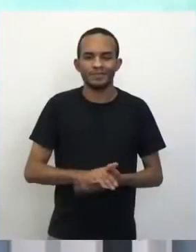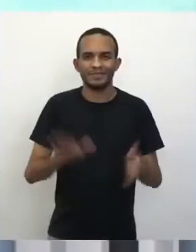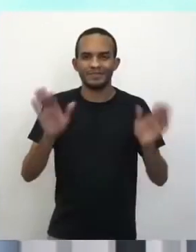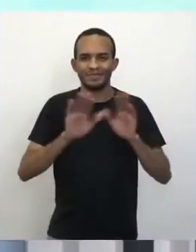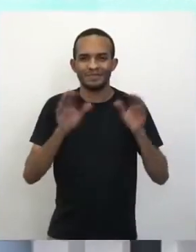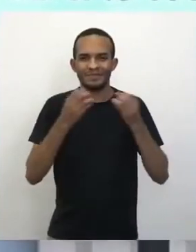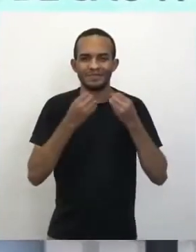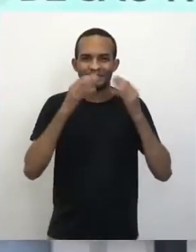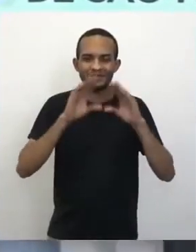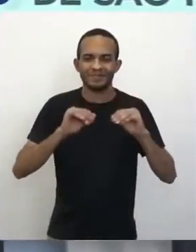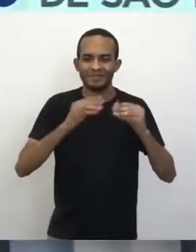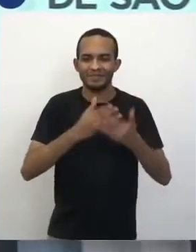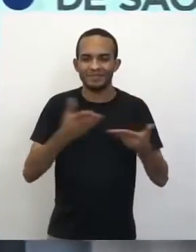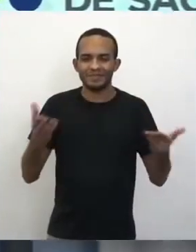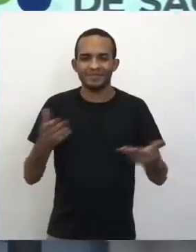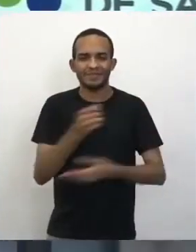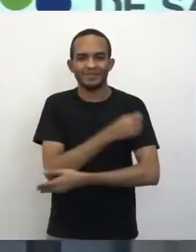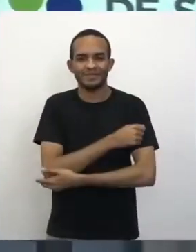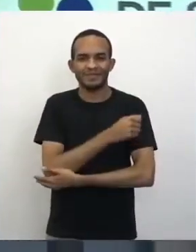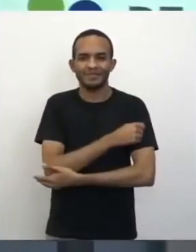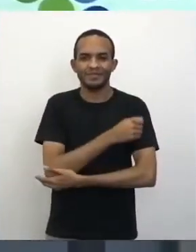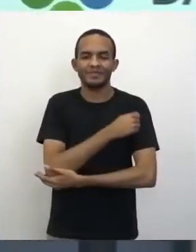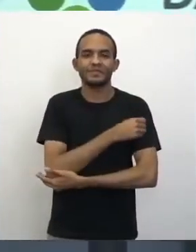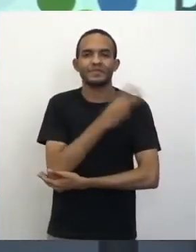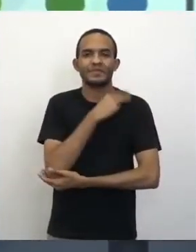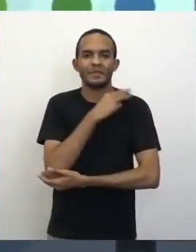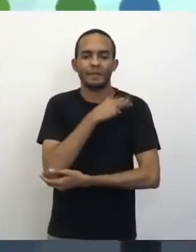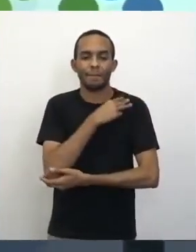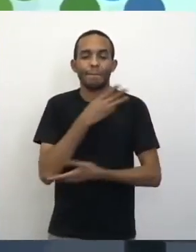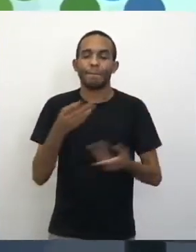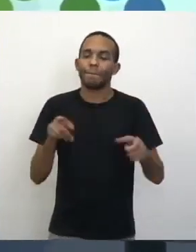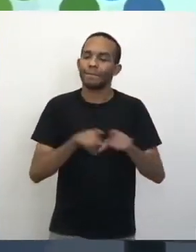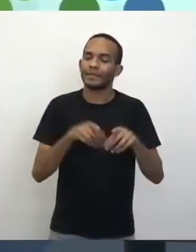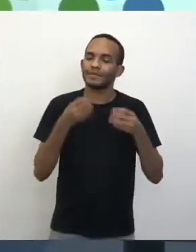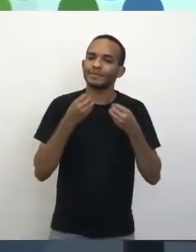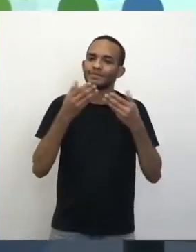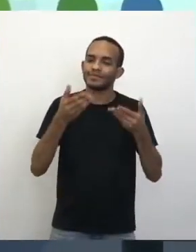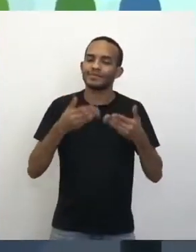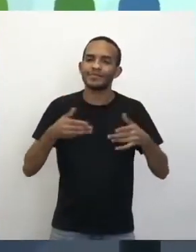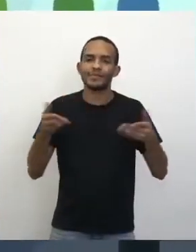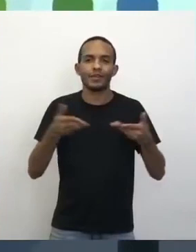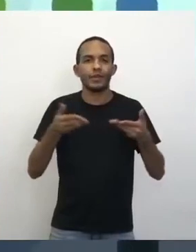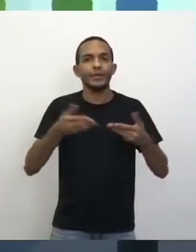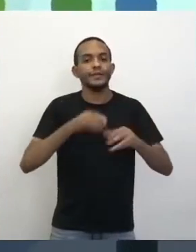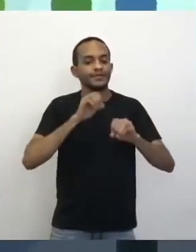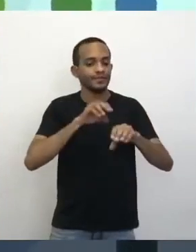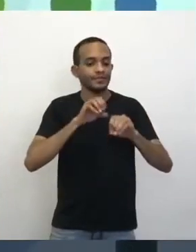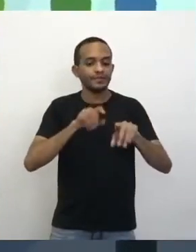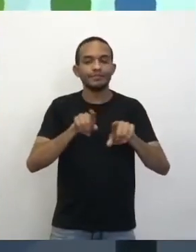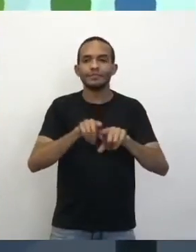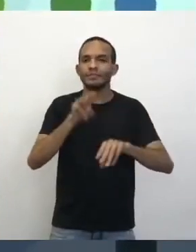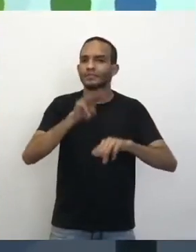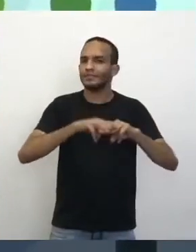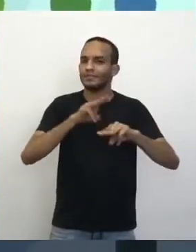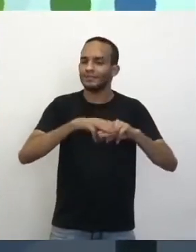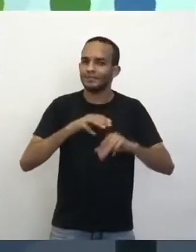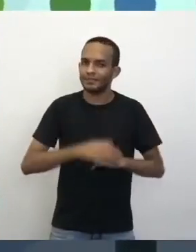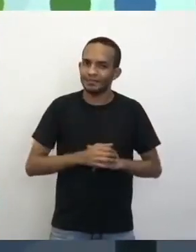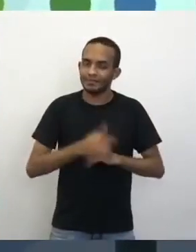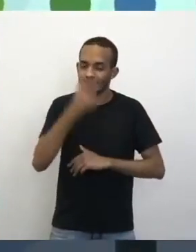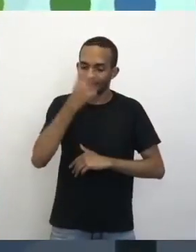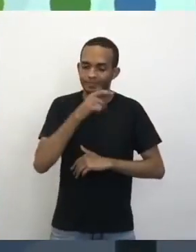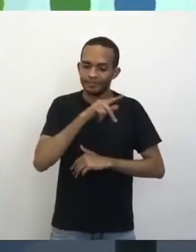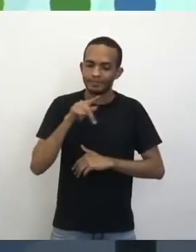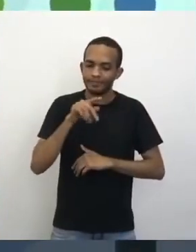Olá, boa noite, alunos da terceira série do ensino médio. Sejam todos bem-vindos a mais uma aula de matemática. Eu